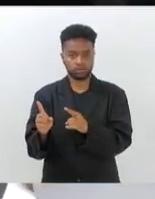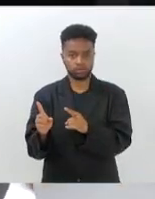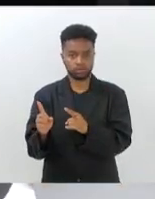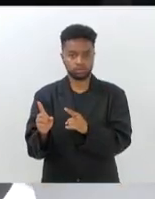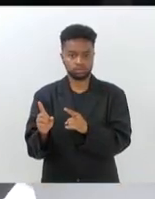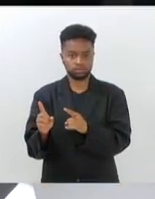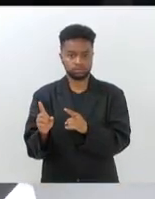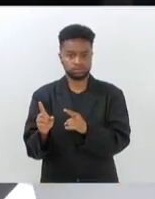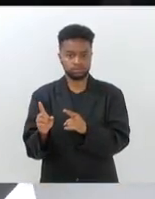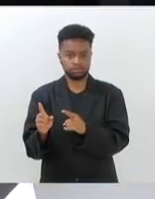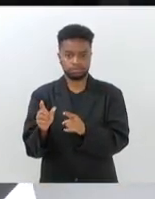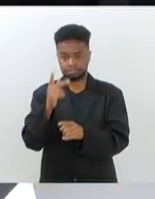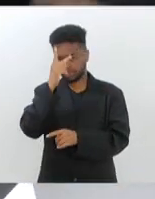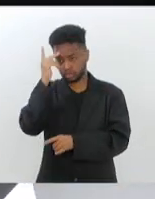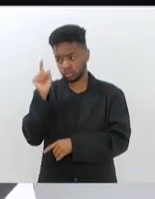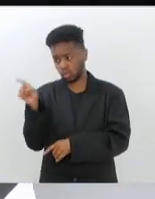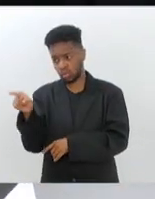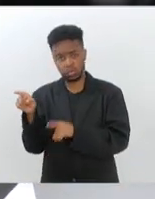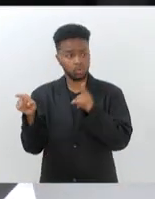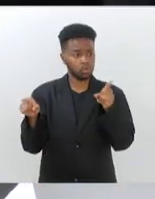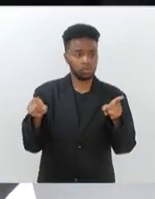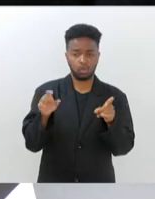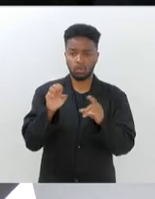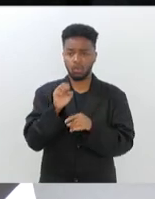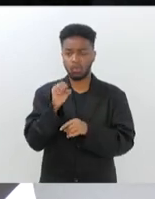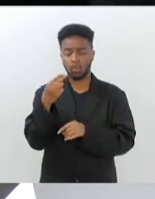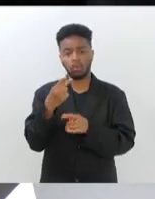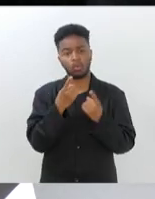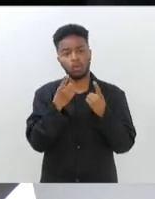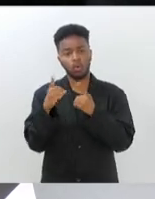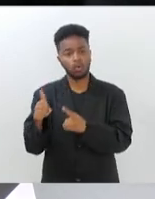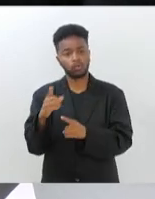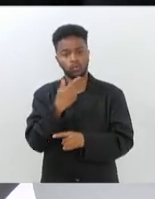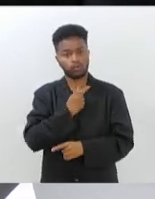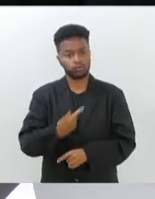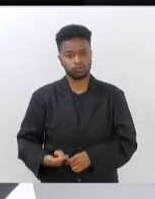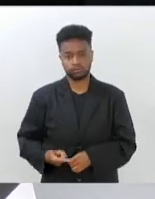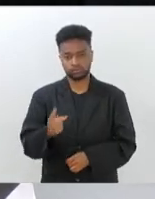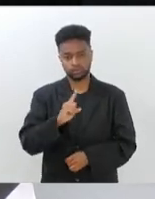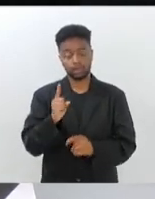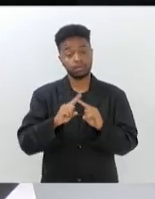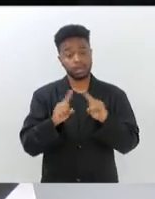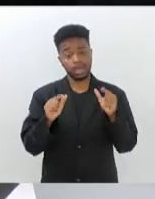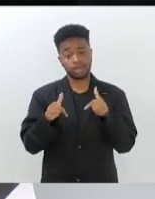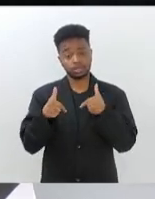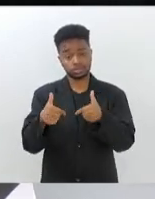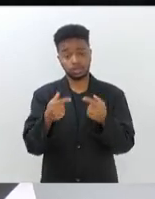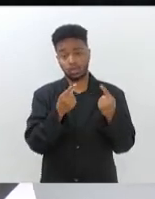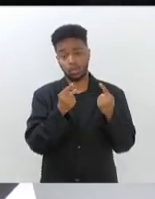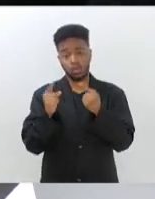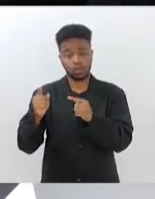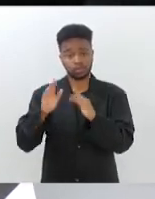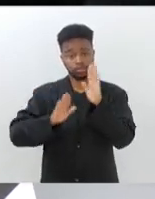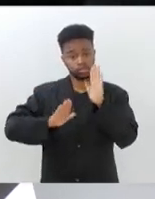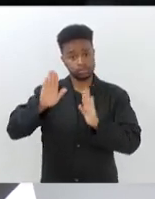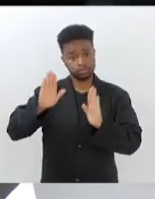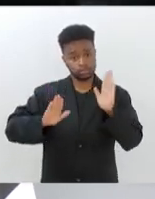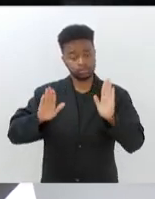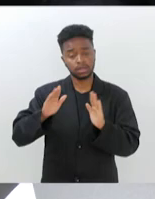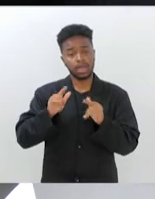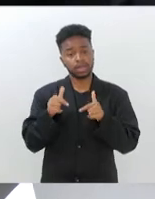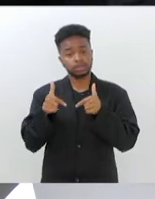pessoa A ou B contra o governo Mas é uma atitude contra uma licitação uma